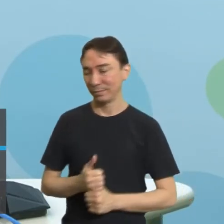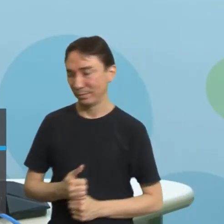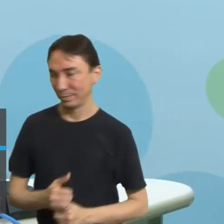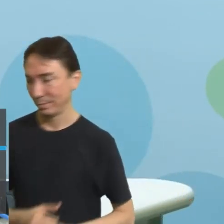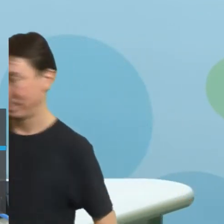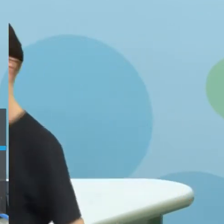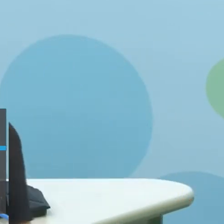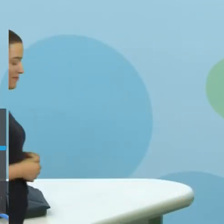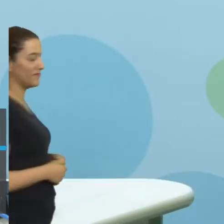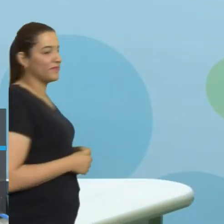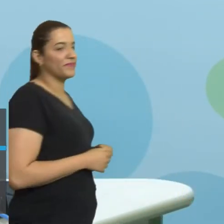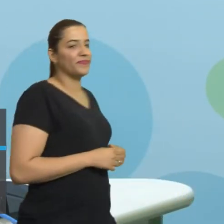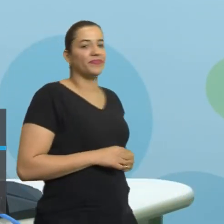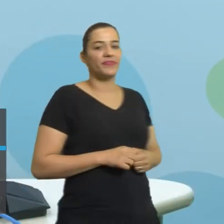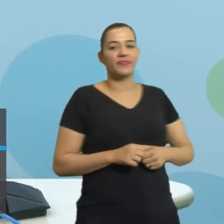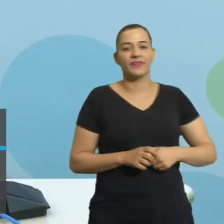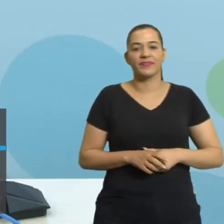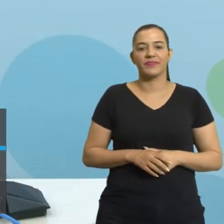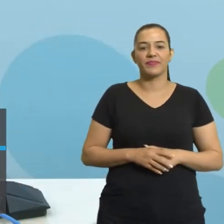foram apresentadas por eles, tá?